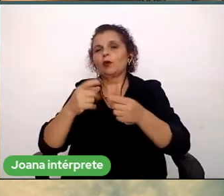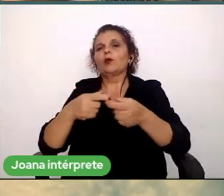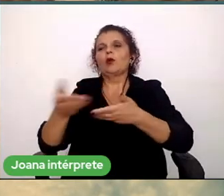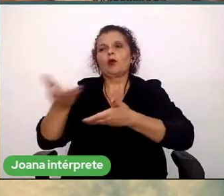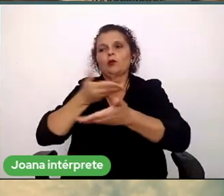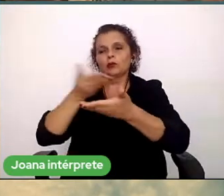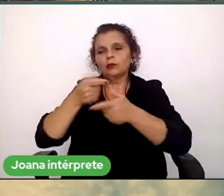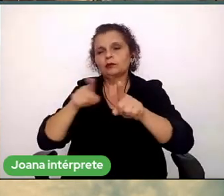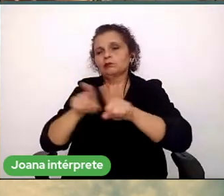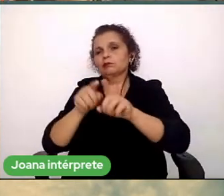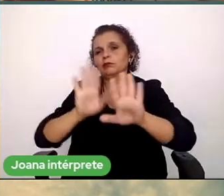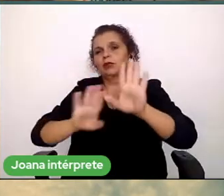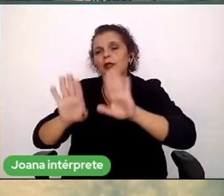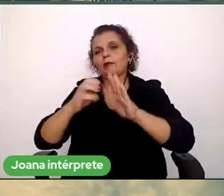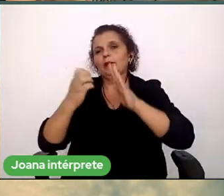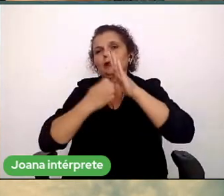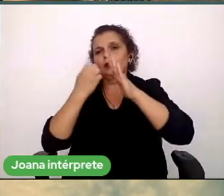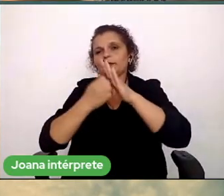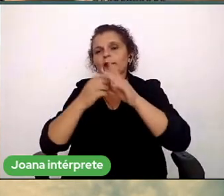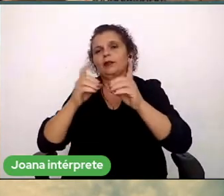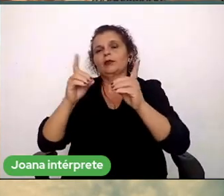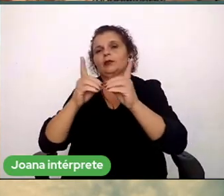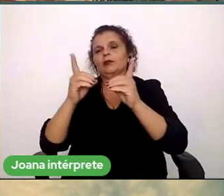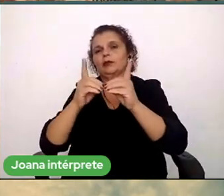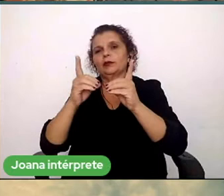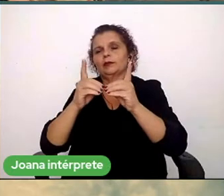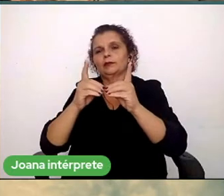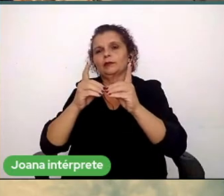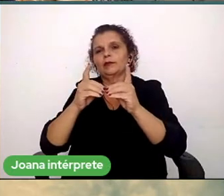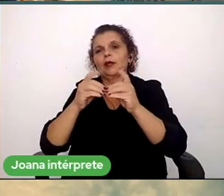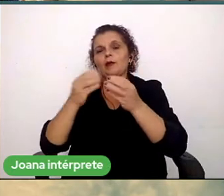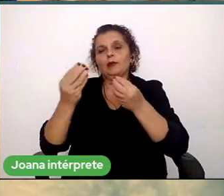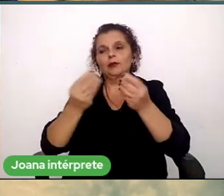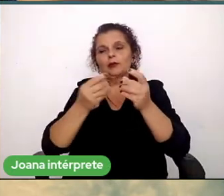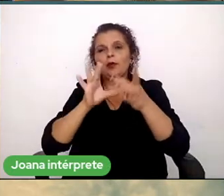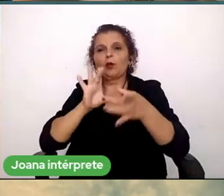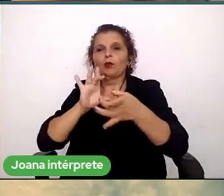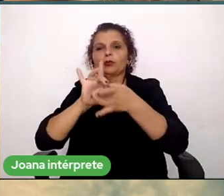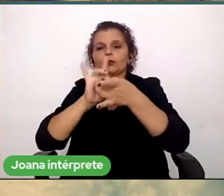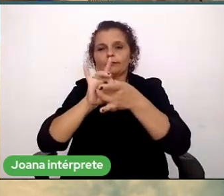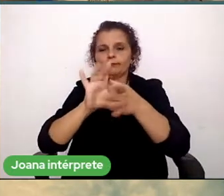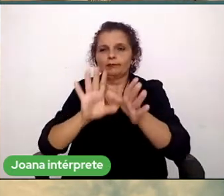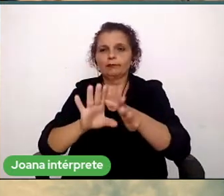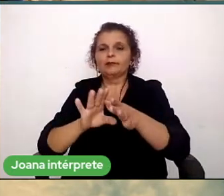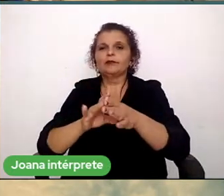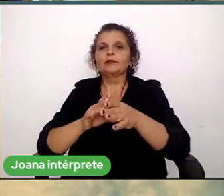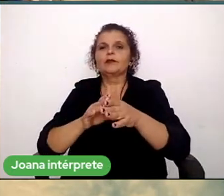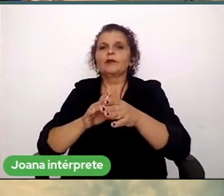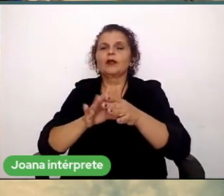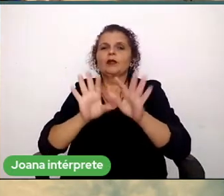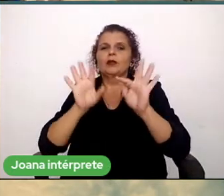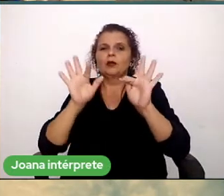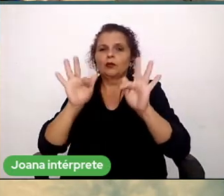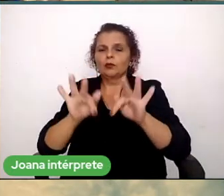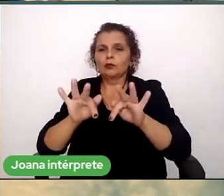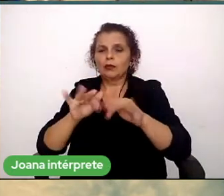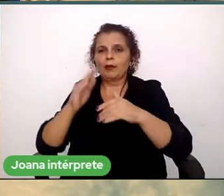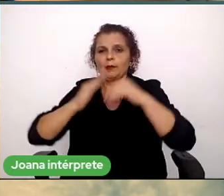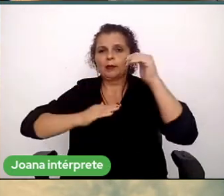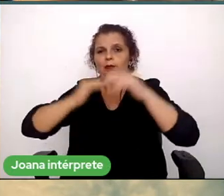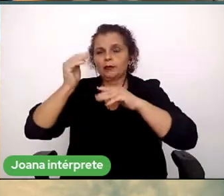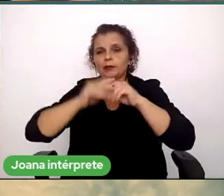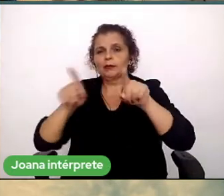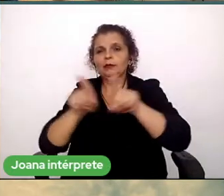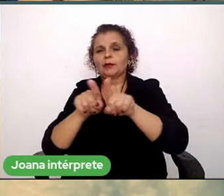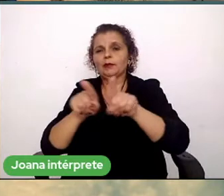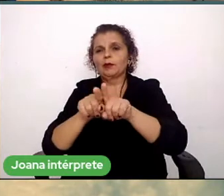dependendo aí da organização da cliente aí é muito sensível ao contexto tá e já caminhando aqui para o final do de práticas de gestão de